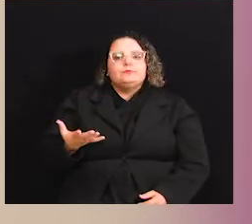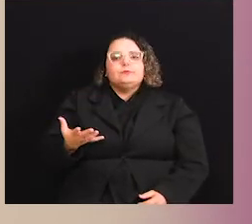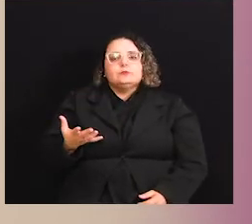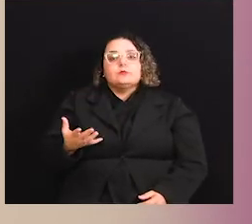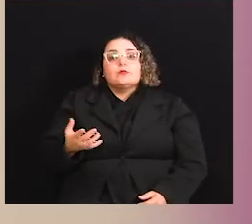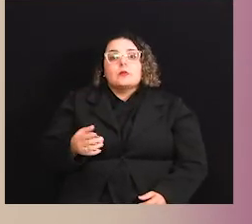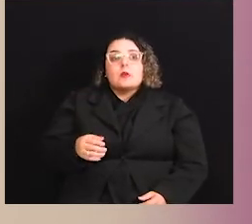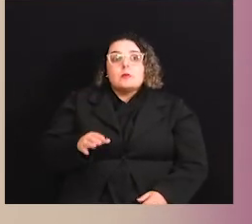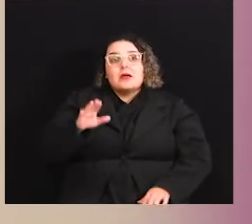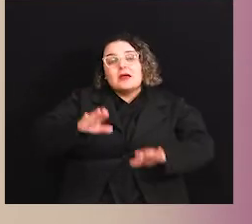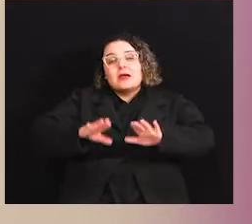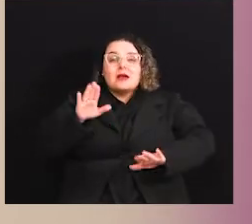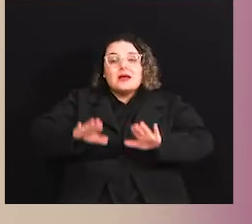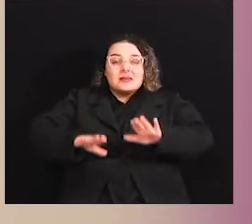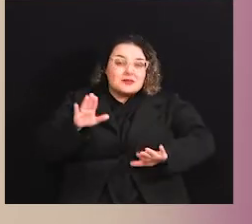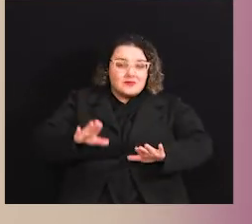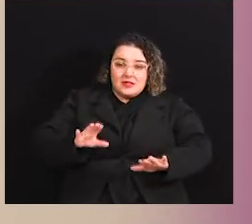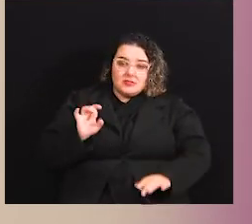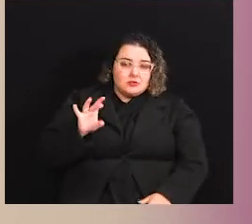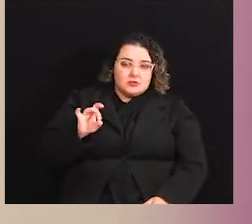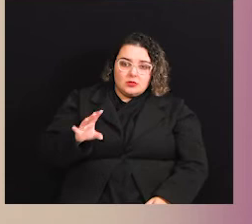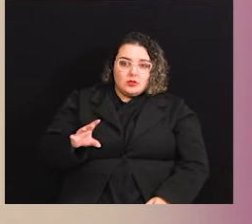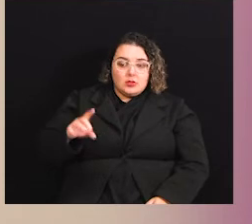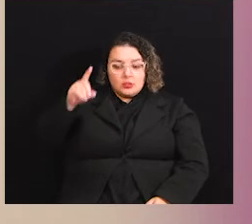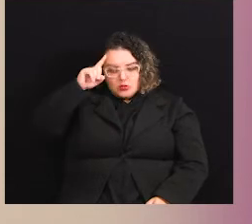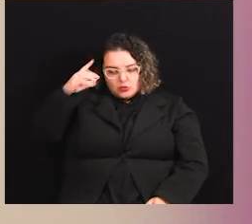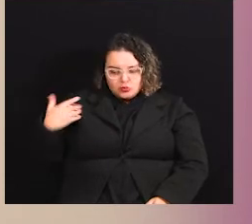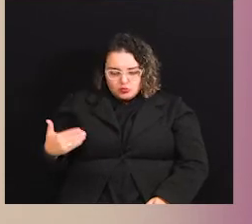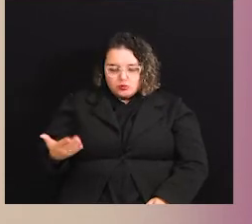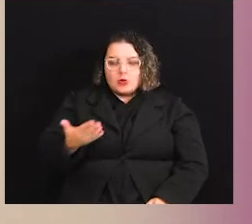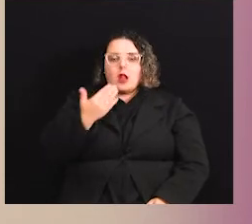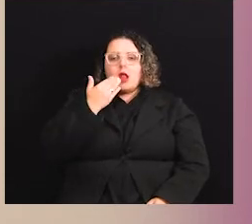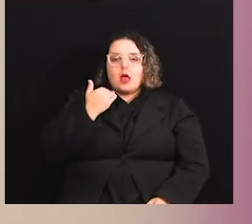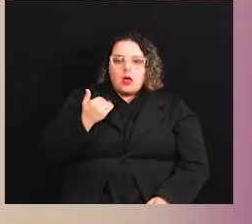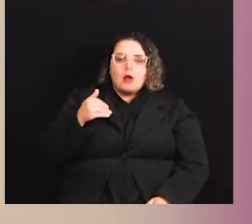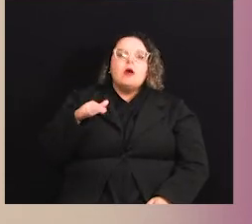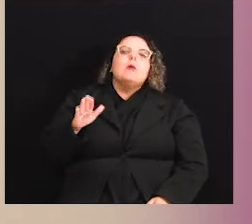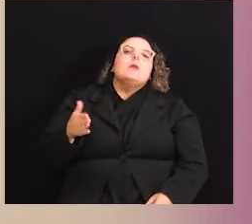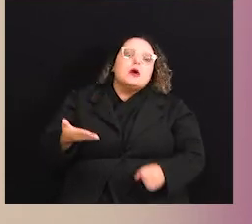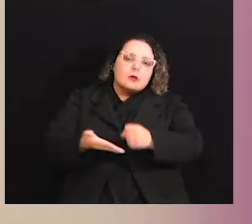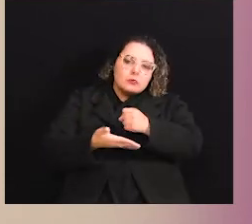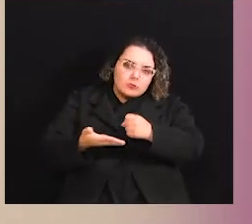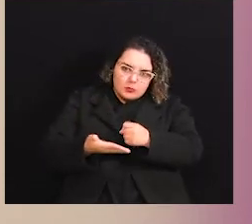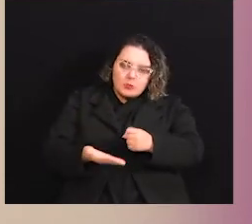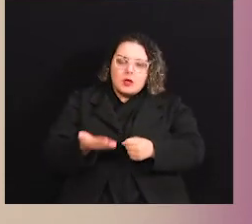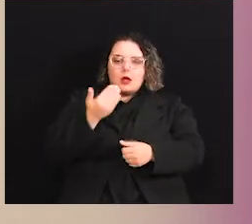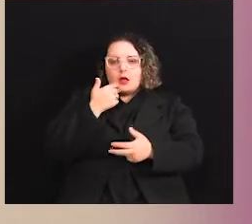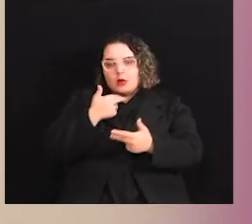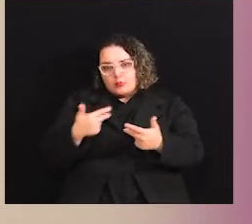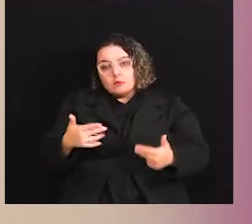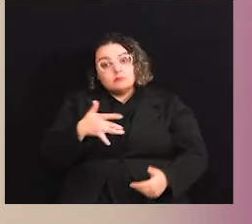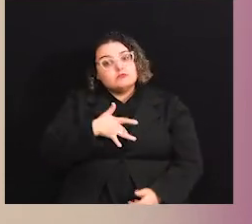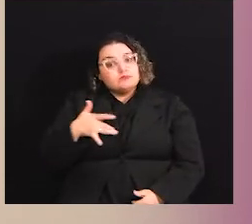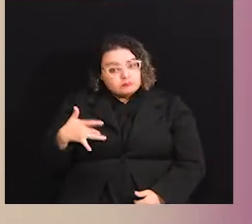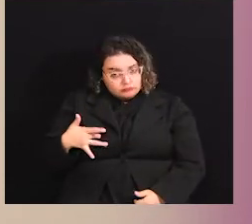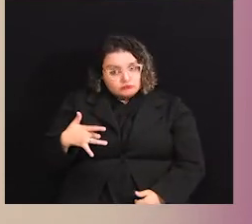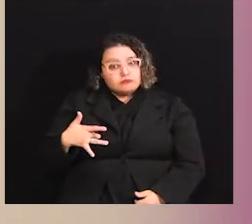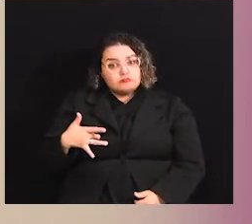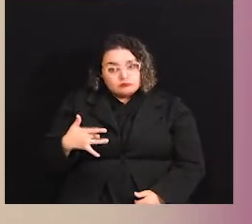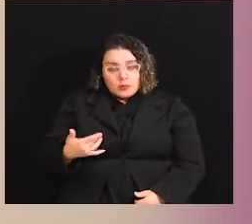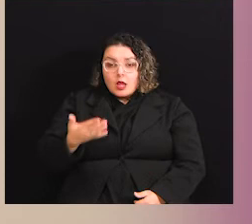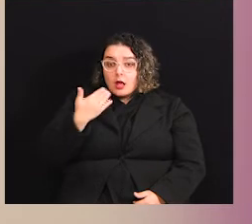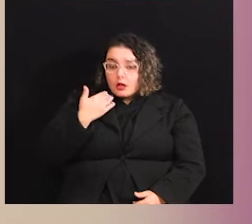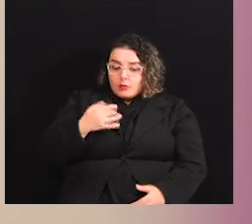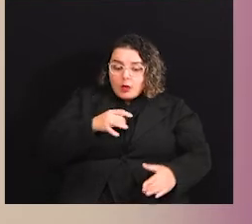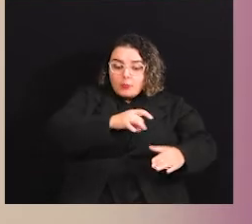isso seja muito mais eventual, que a rotina de vida alimentar seja muito mais baseada em alimentos saudáveis,